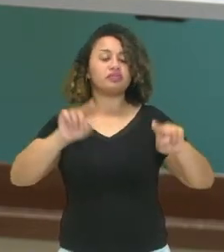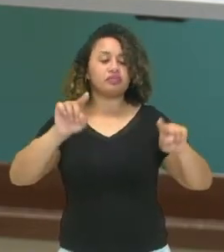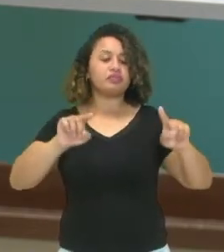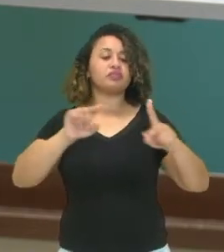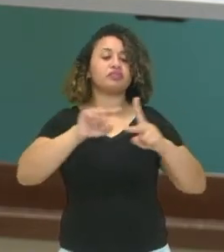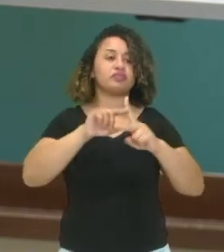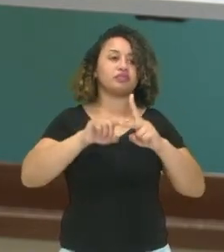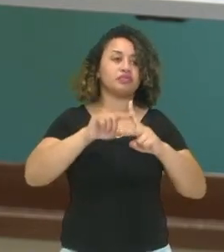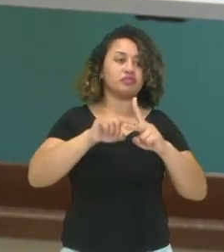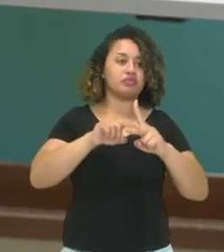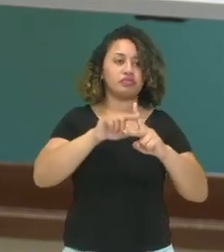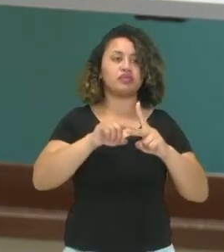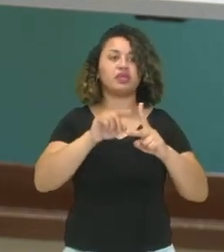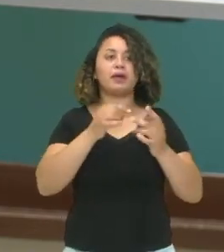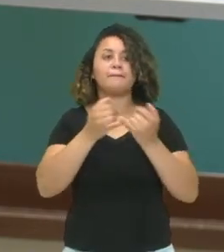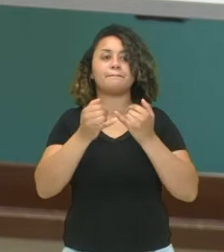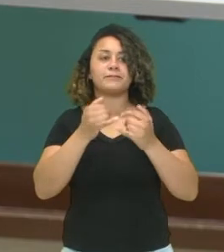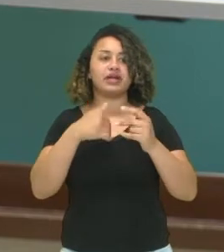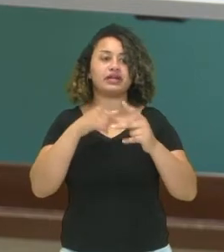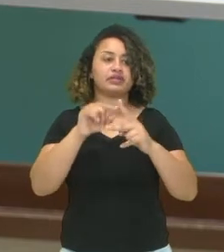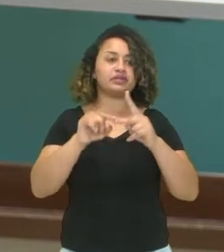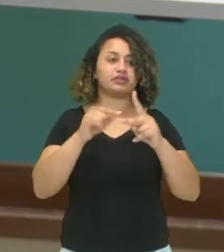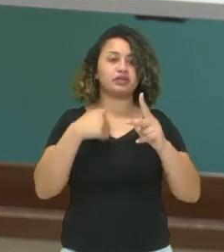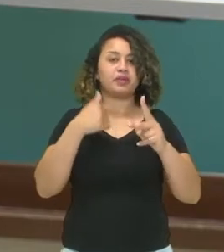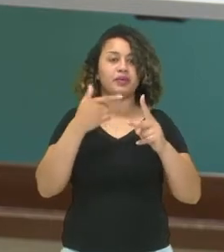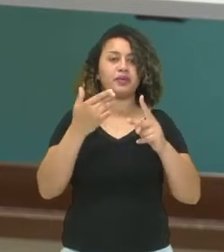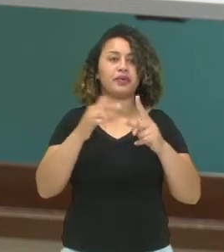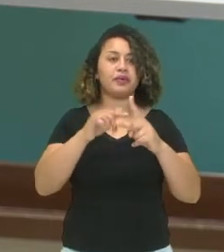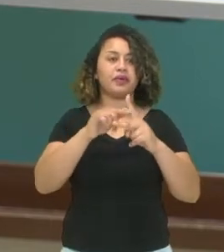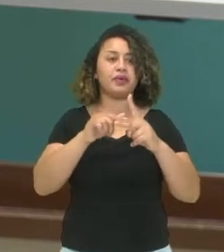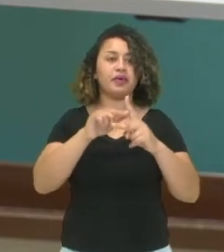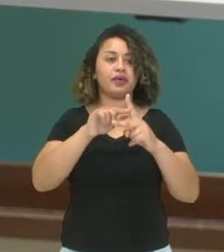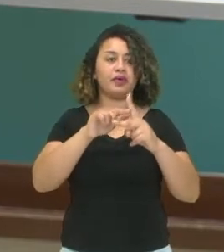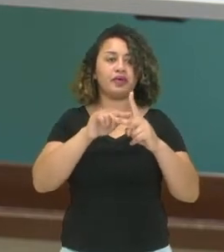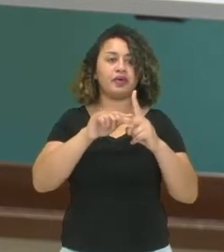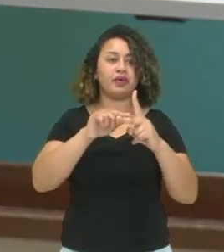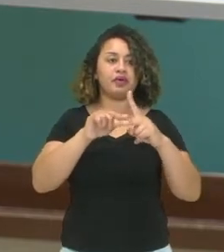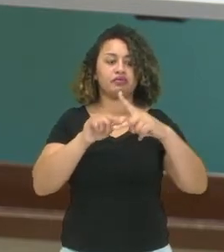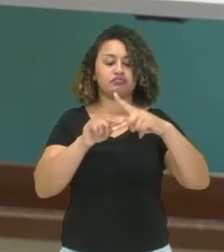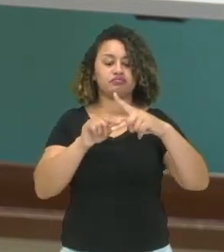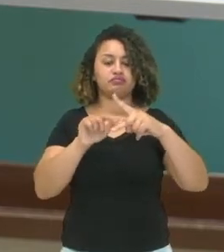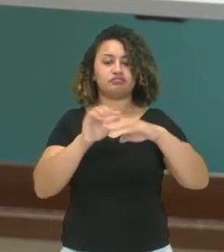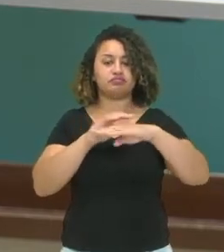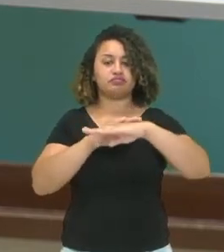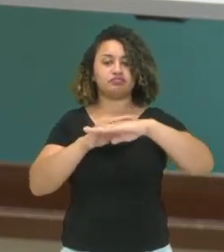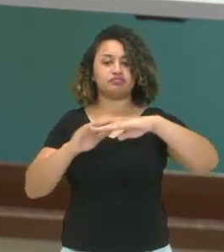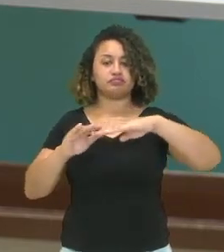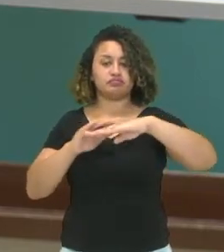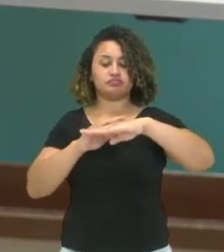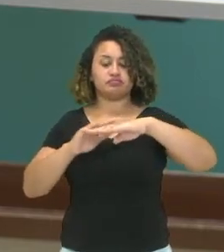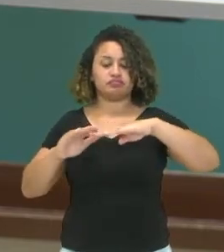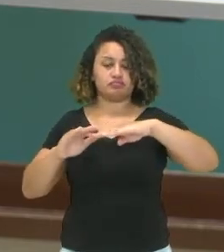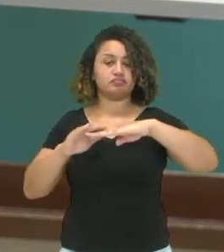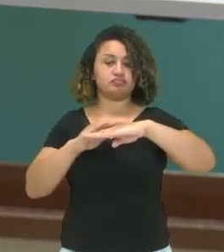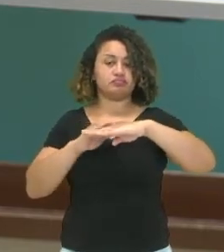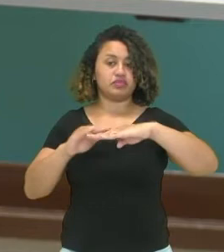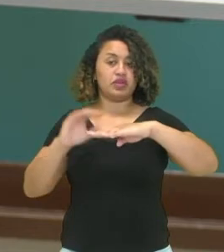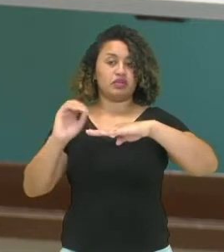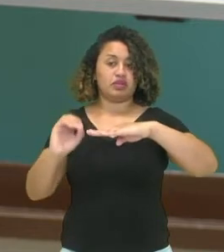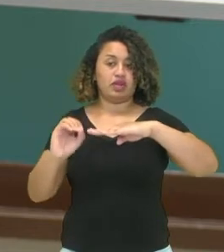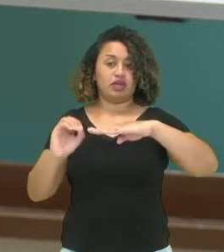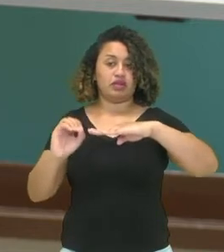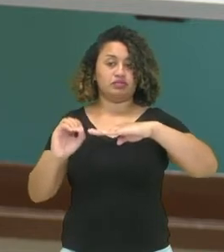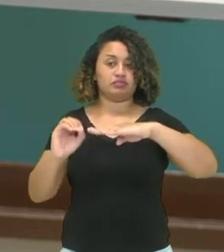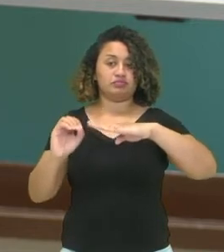ó, observe, ó, como se fosse meu braço aqui, minha mão é o ângulo, ó. Ele está lá sobre a reta, então ele está